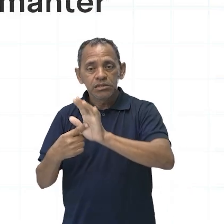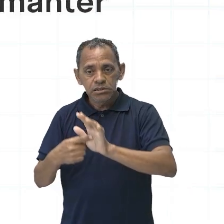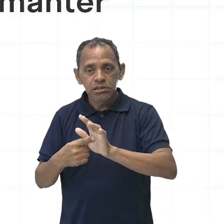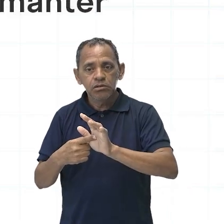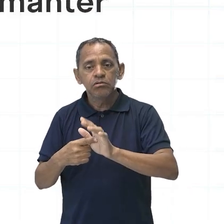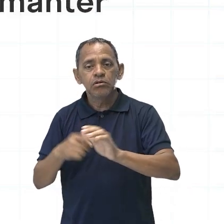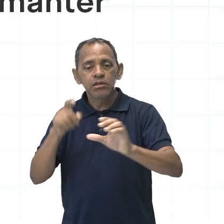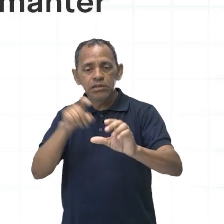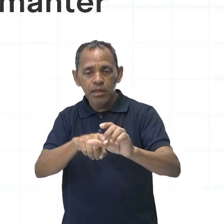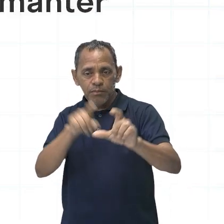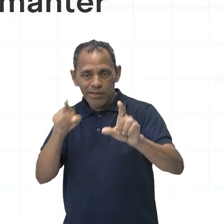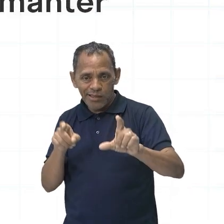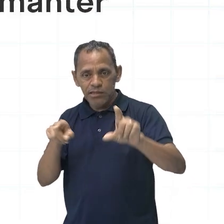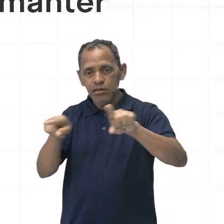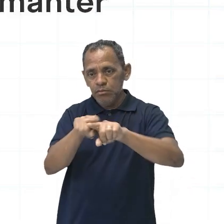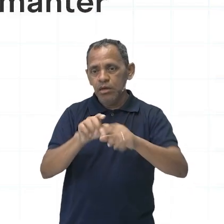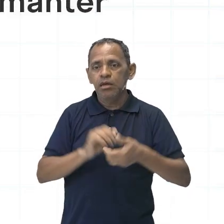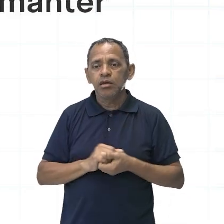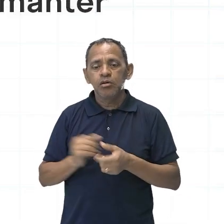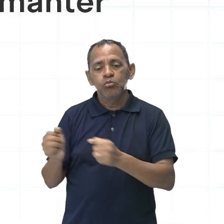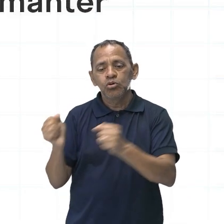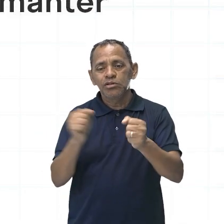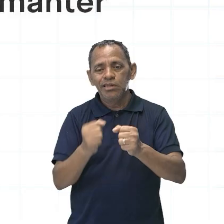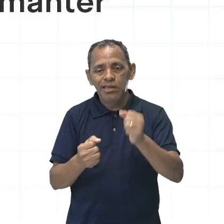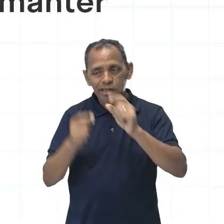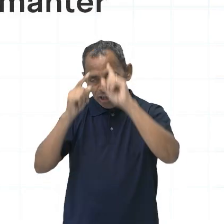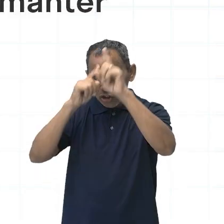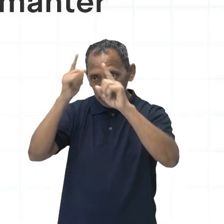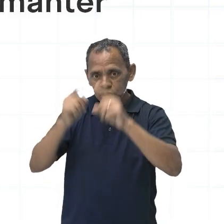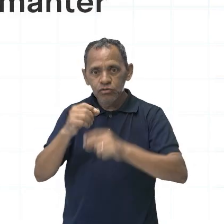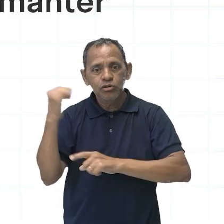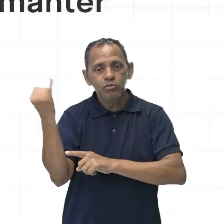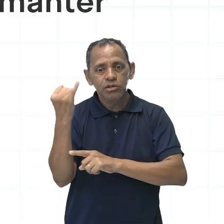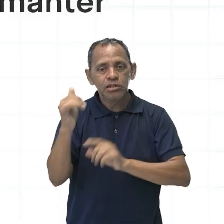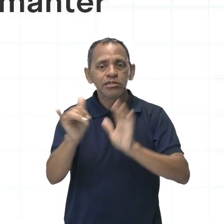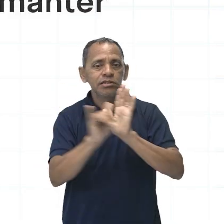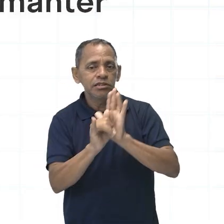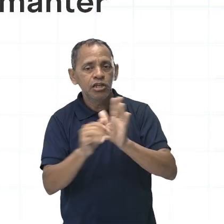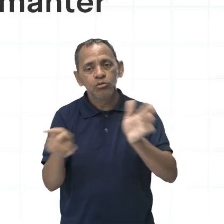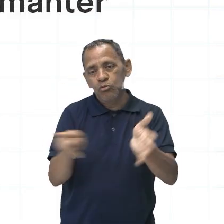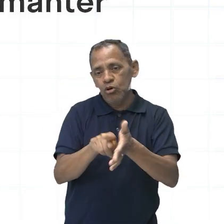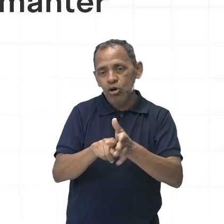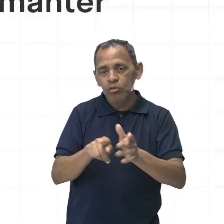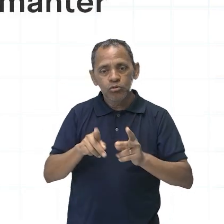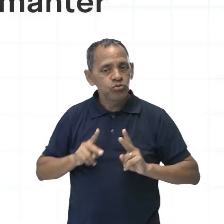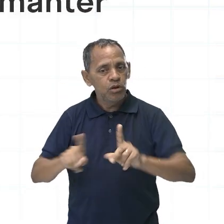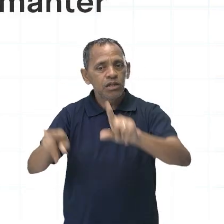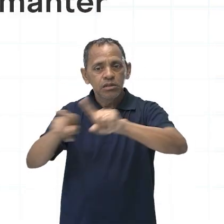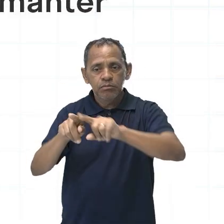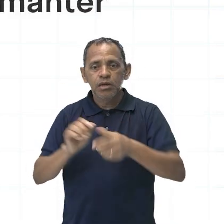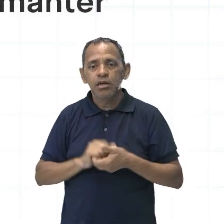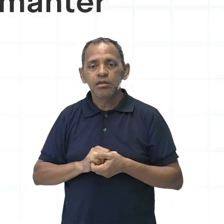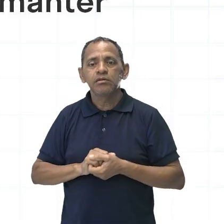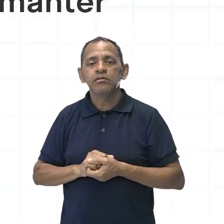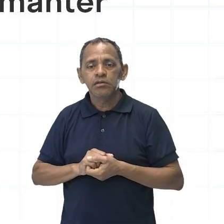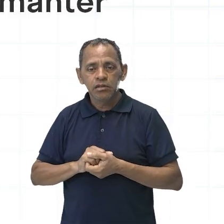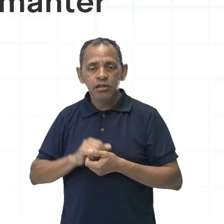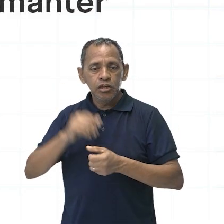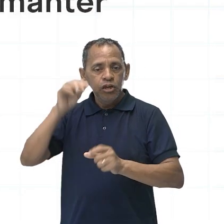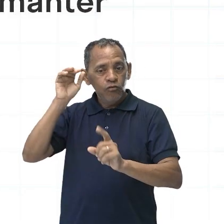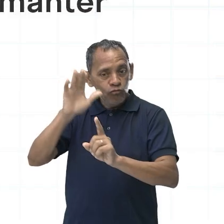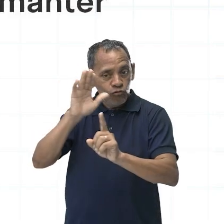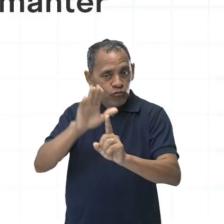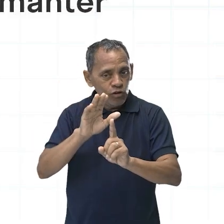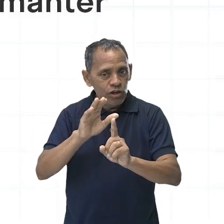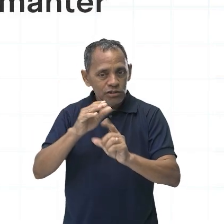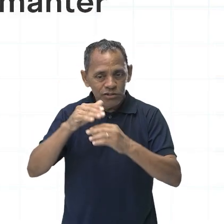criativo, abordando a importância de manter a própria identidade mesmo diante das pressões externas,